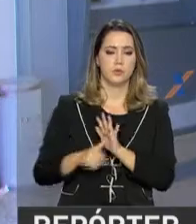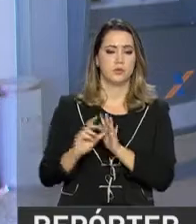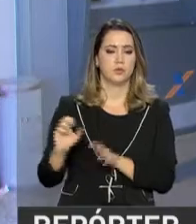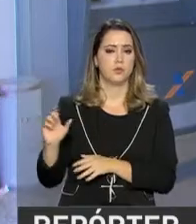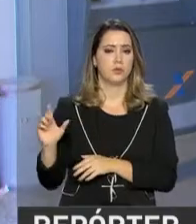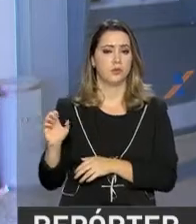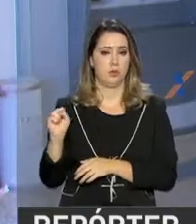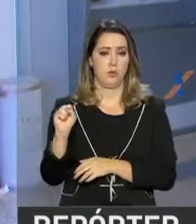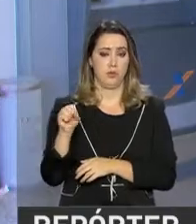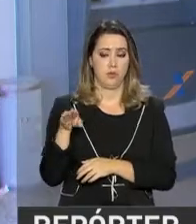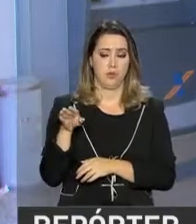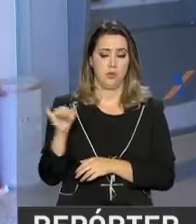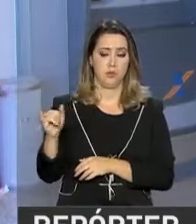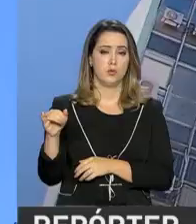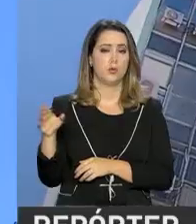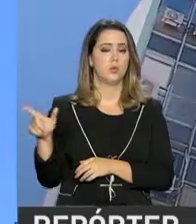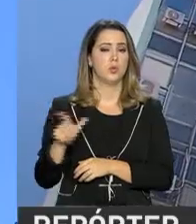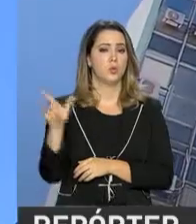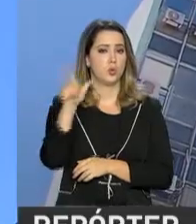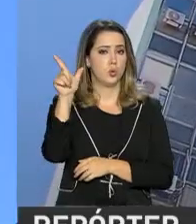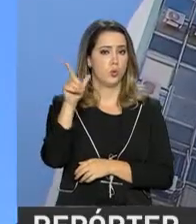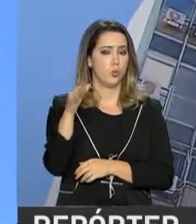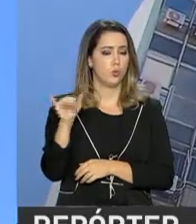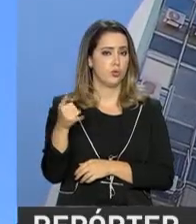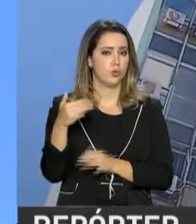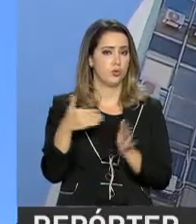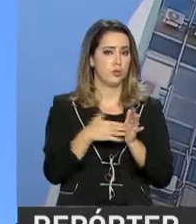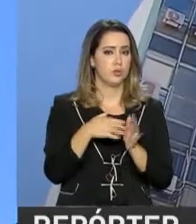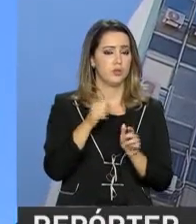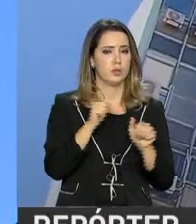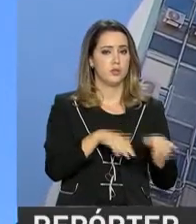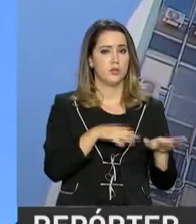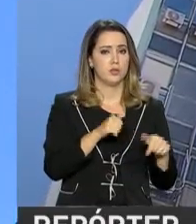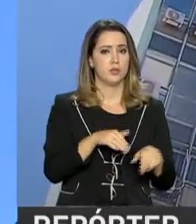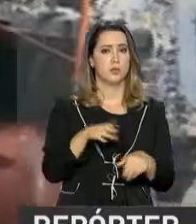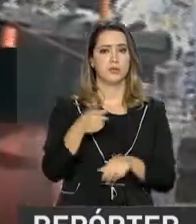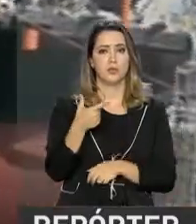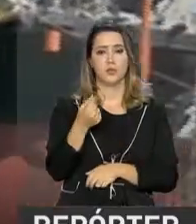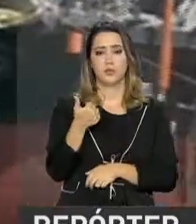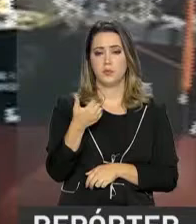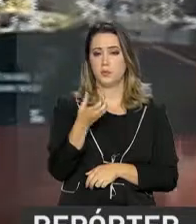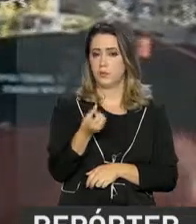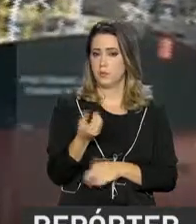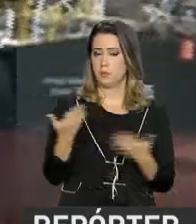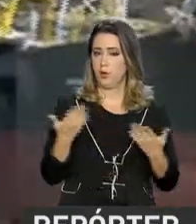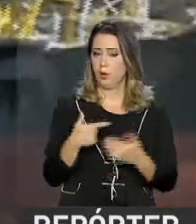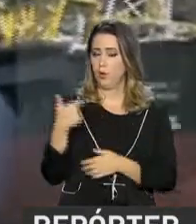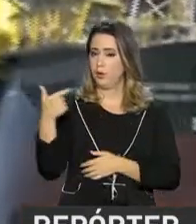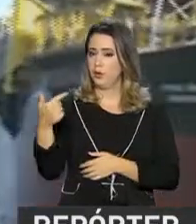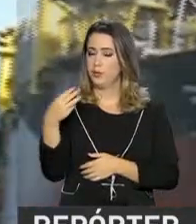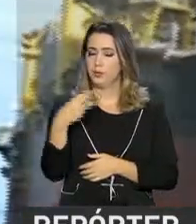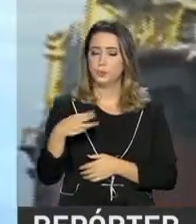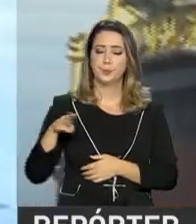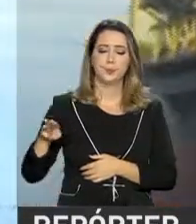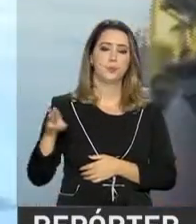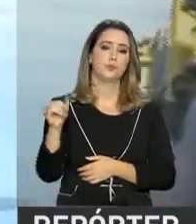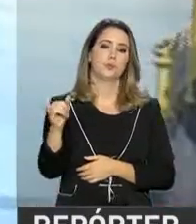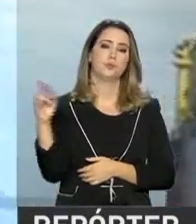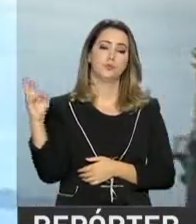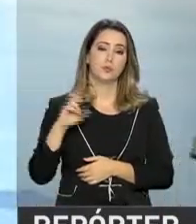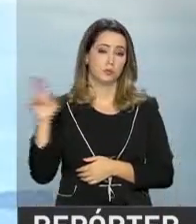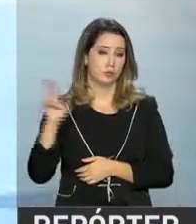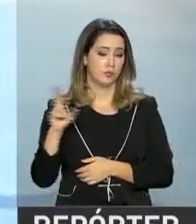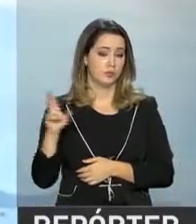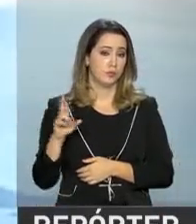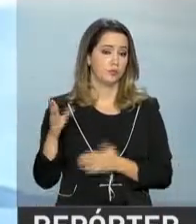bilhões e 700 milhões de reais de janeiro a setembro de 2016 para 23 bilhões e duzentos